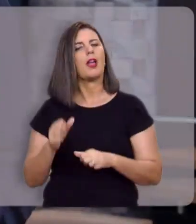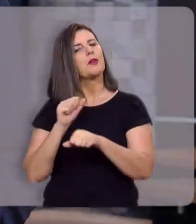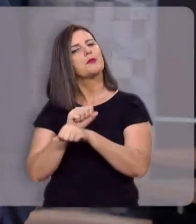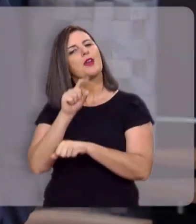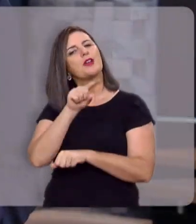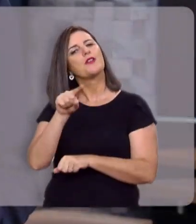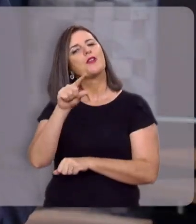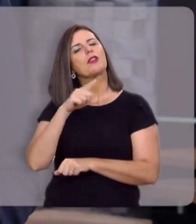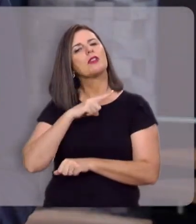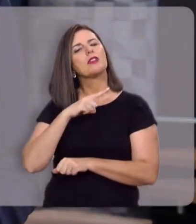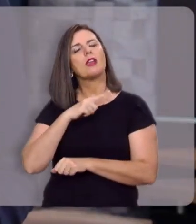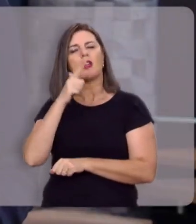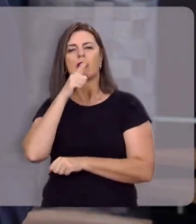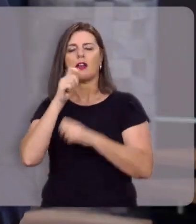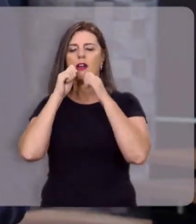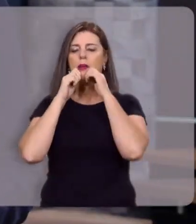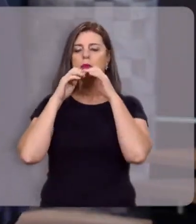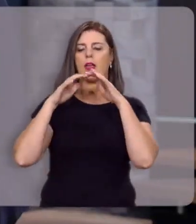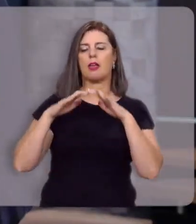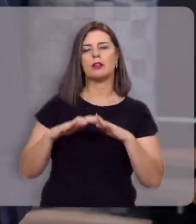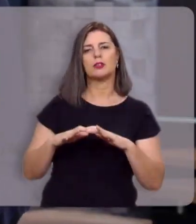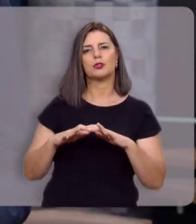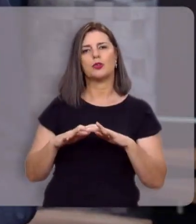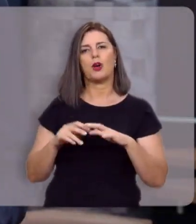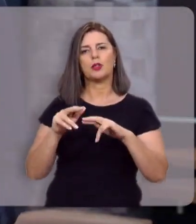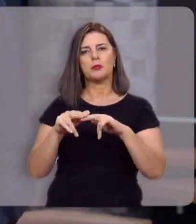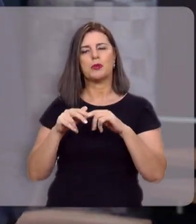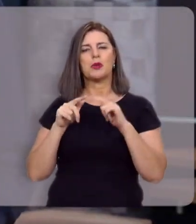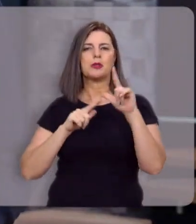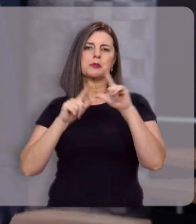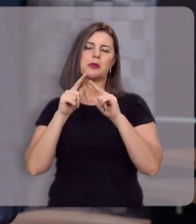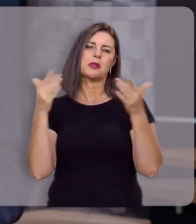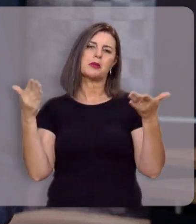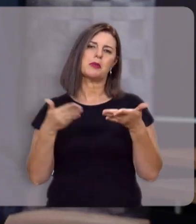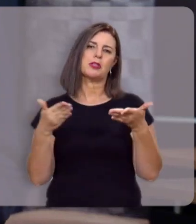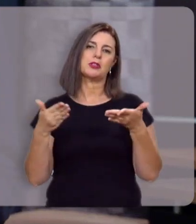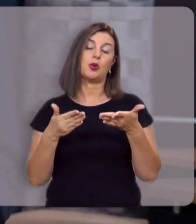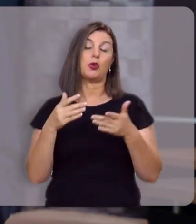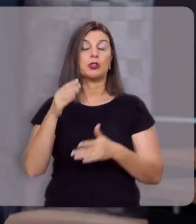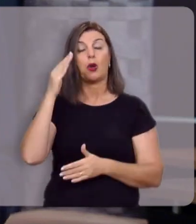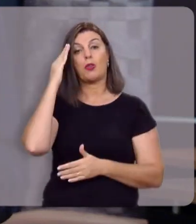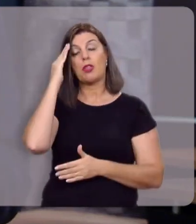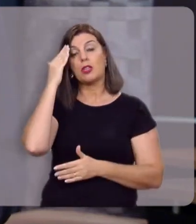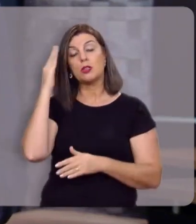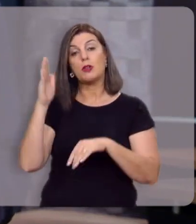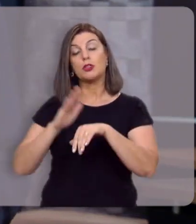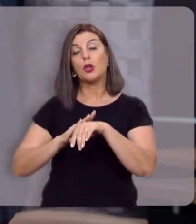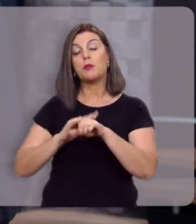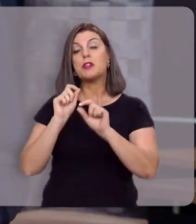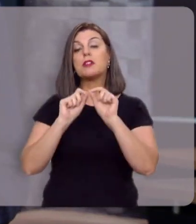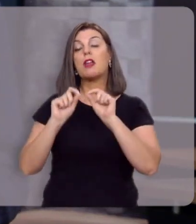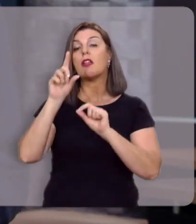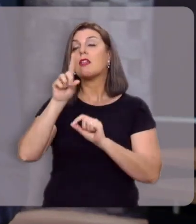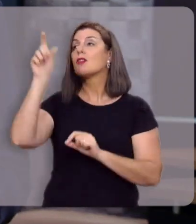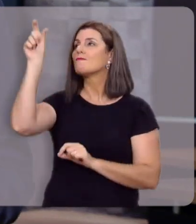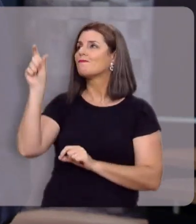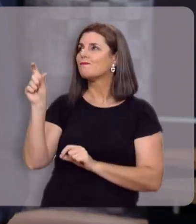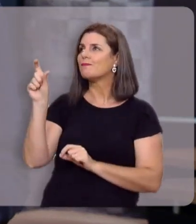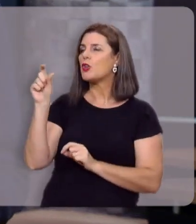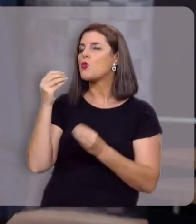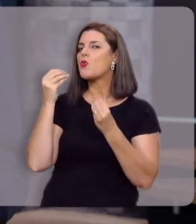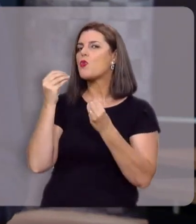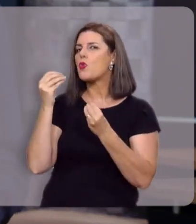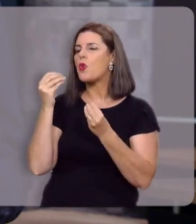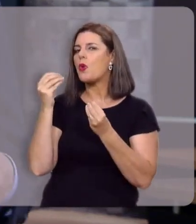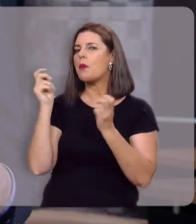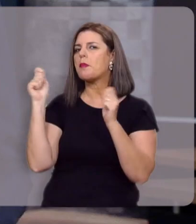Espero que você tenha sido tremendamente abençoado pelo programa de hoje. Que esse entendimento a respeito de quem Deus é e